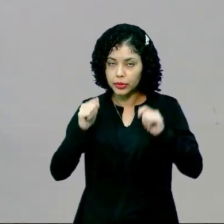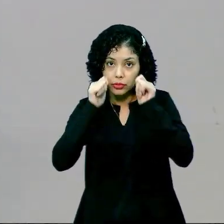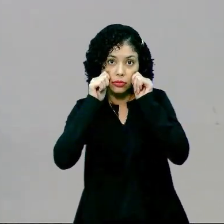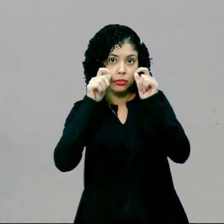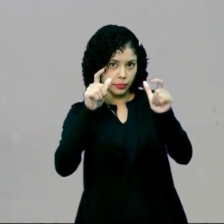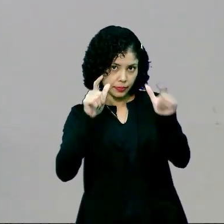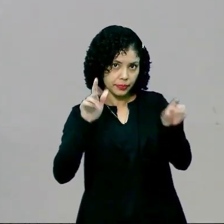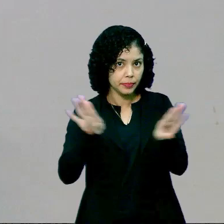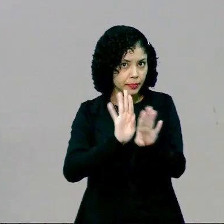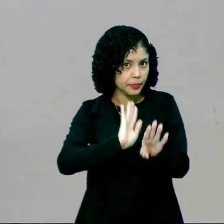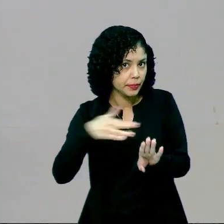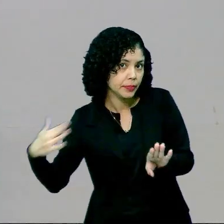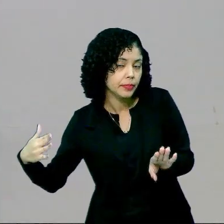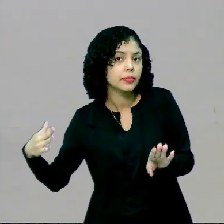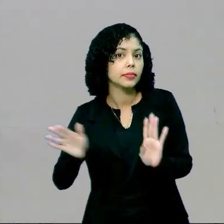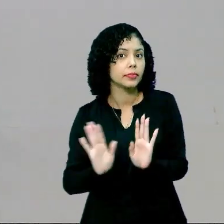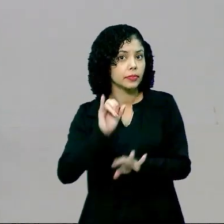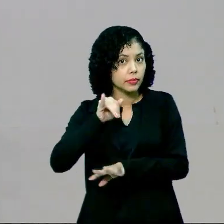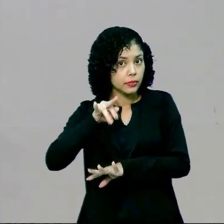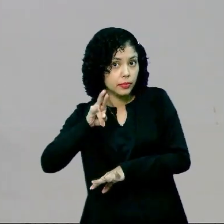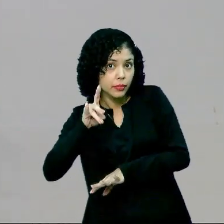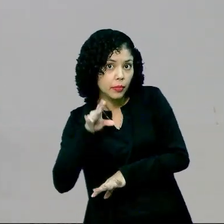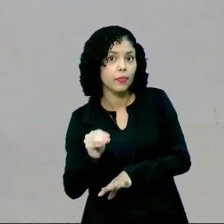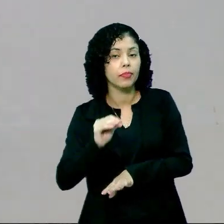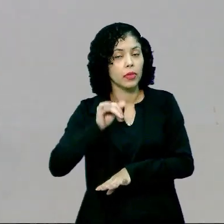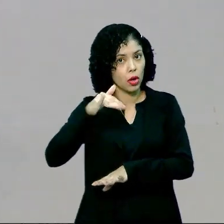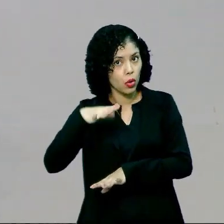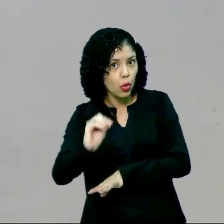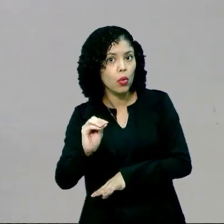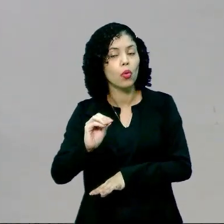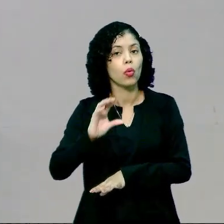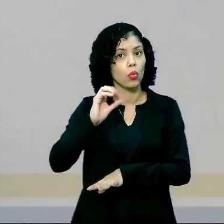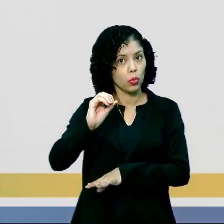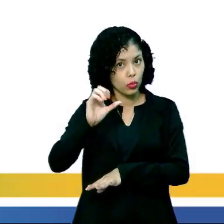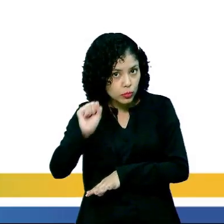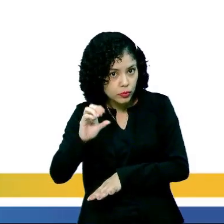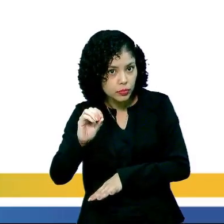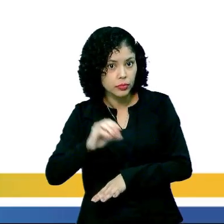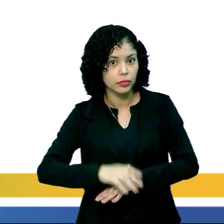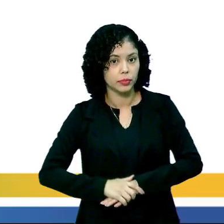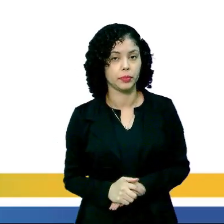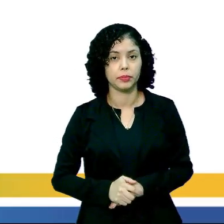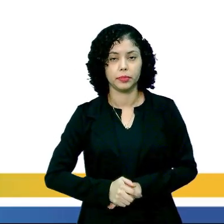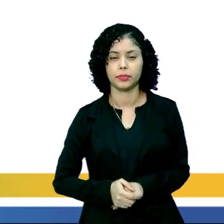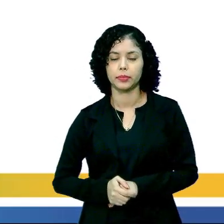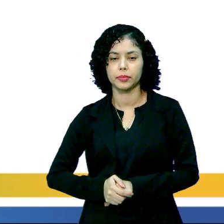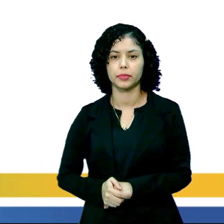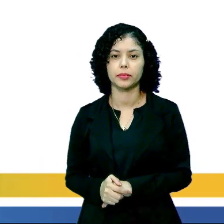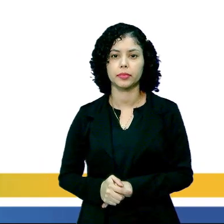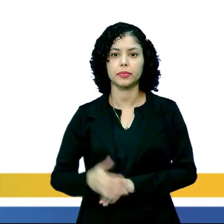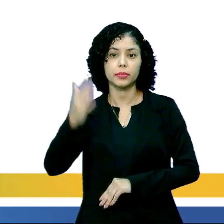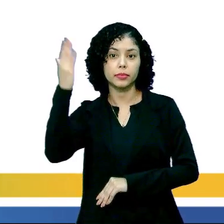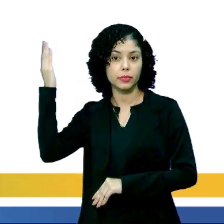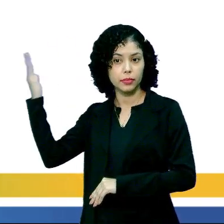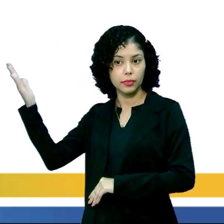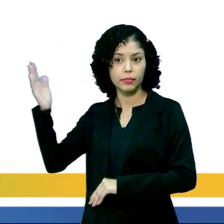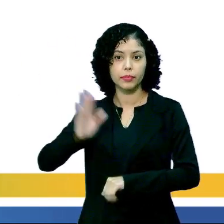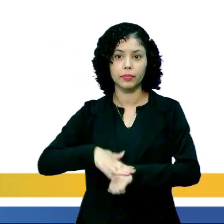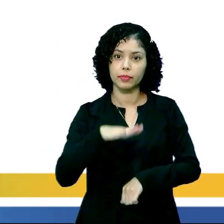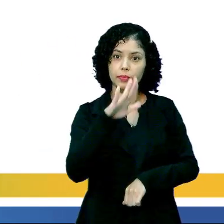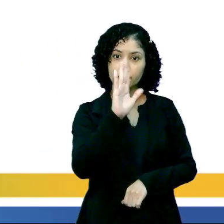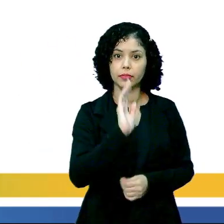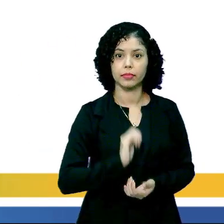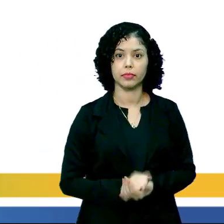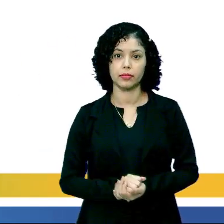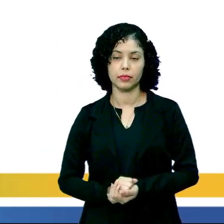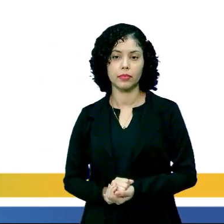atento quando esse ácido termina em hídrico ou hoje tudo bem Então olha só aquele ácido tem mais oxigênio